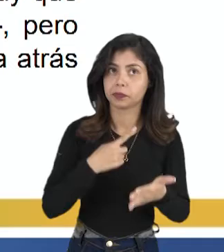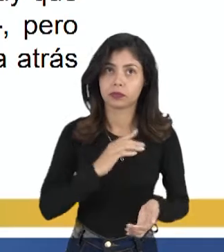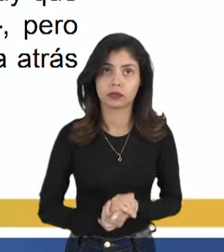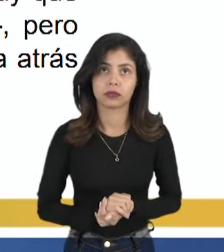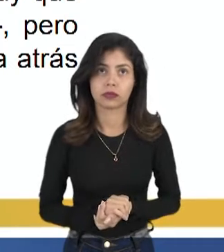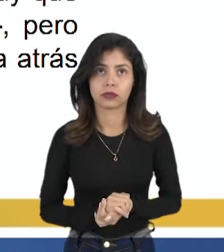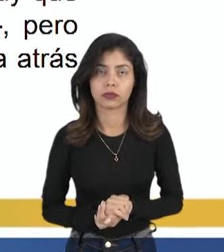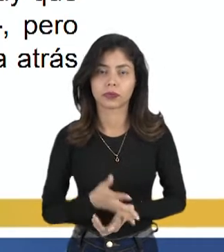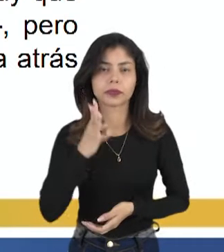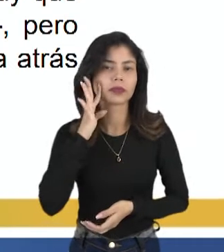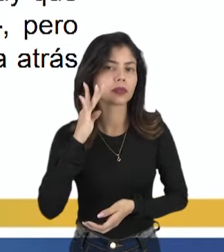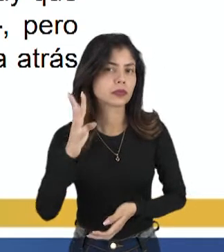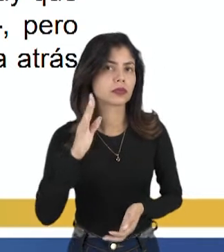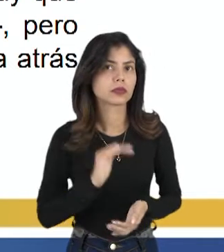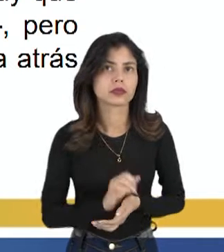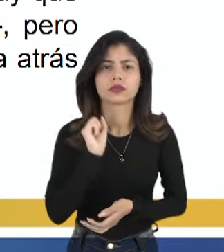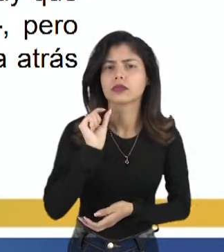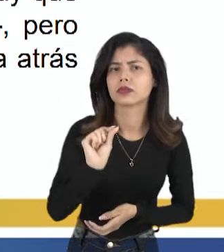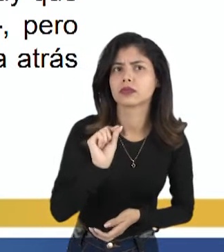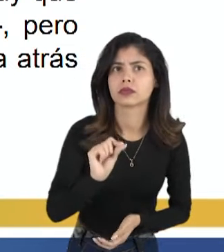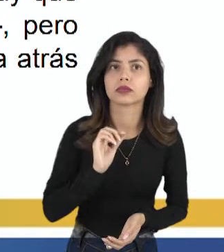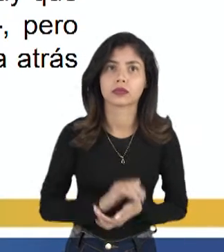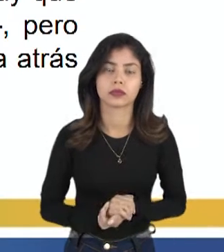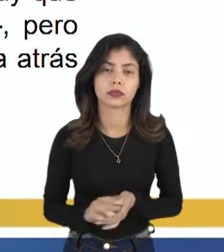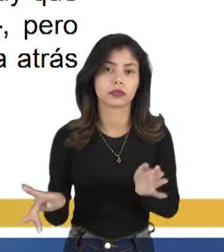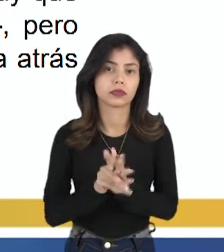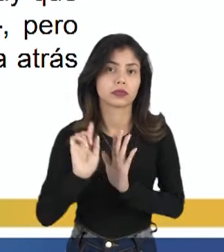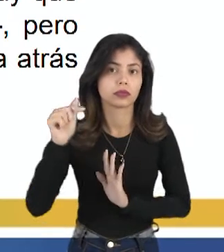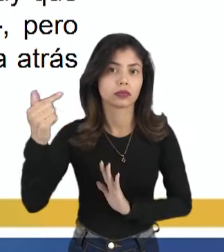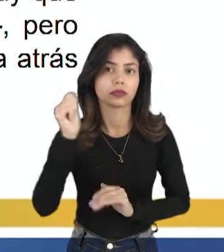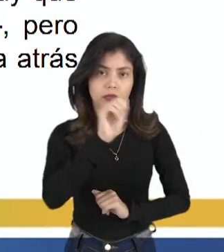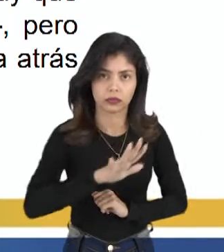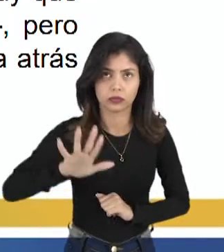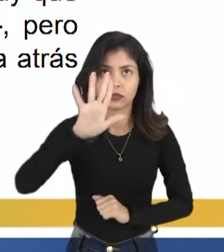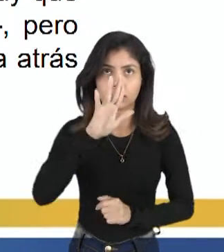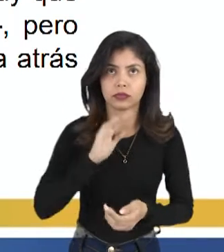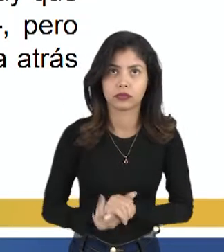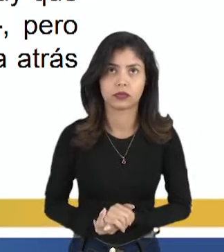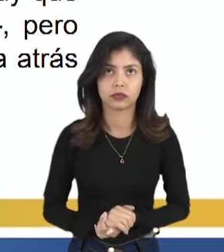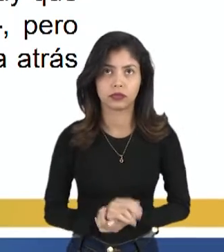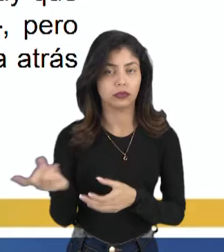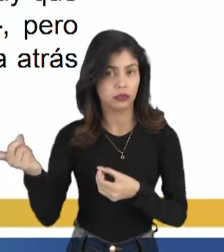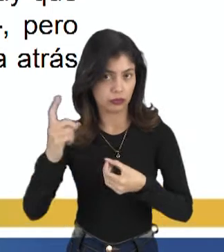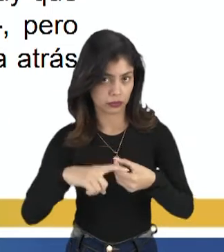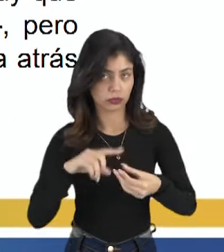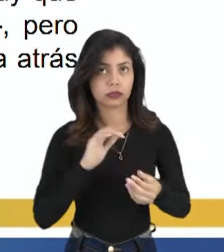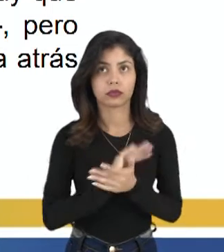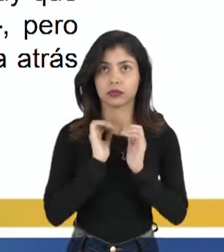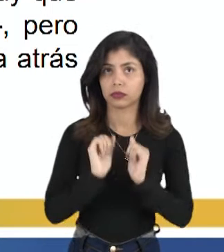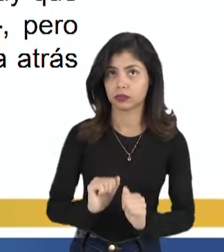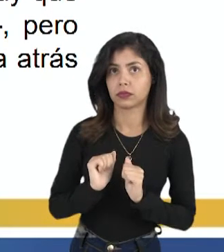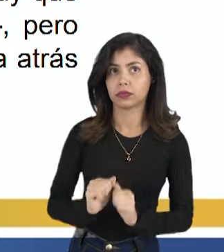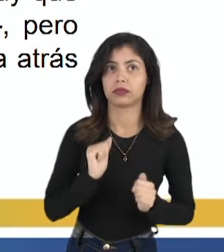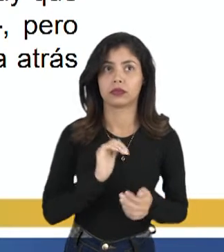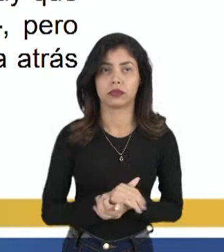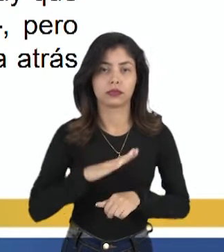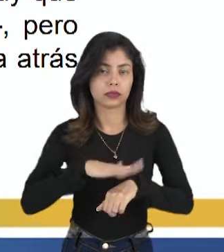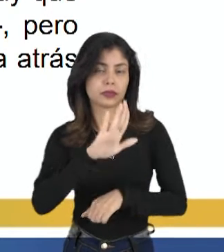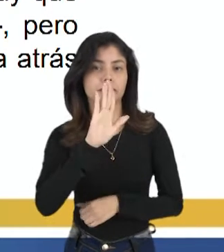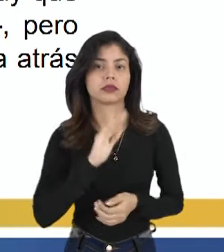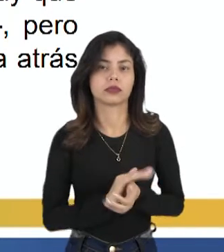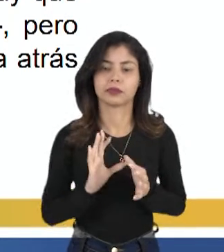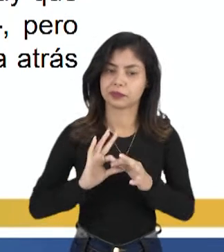condições com o sonho de que as próximas gerações que venham possam vir com